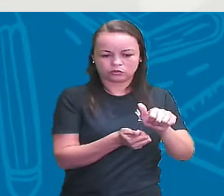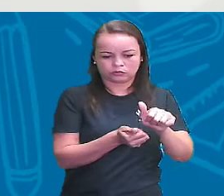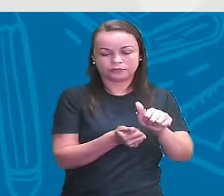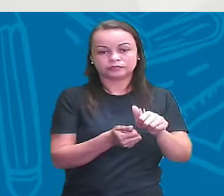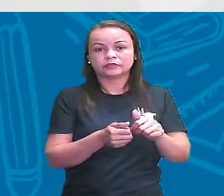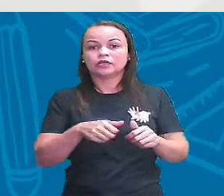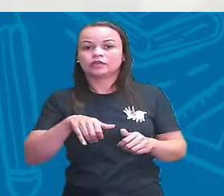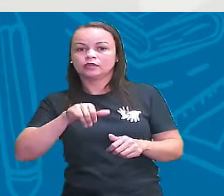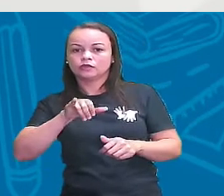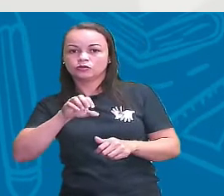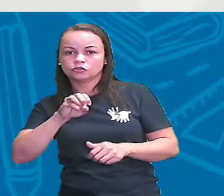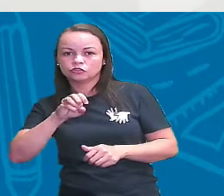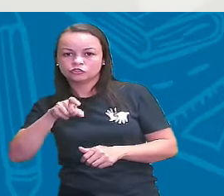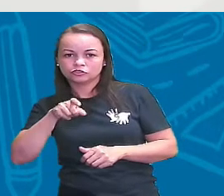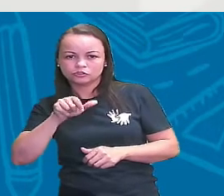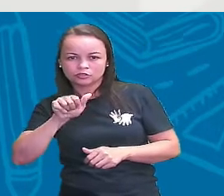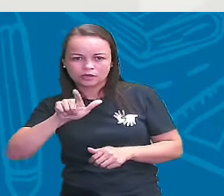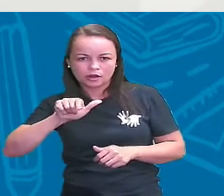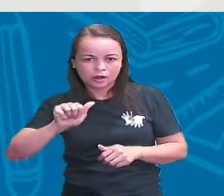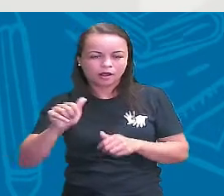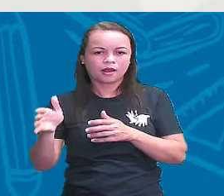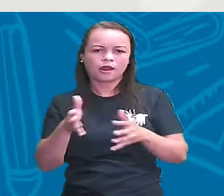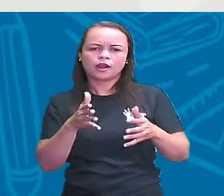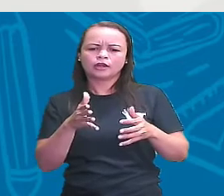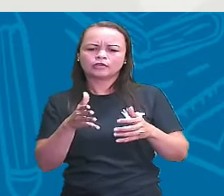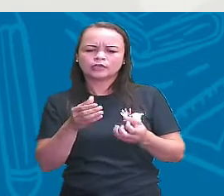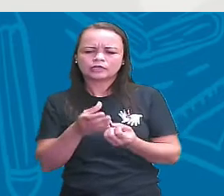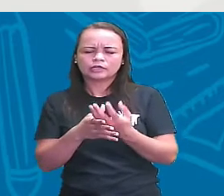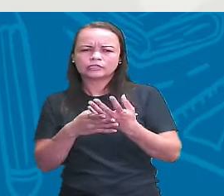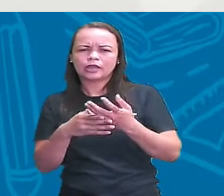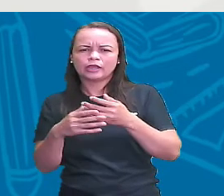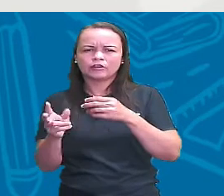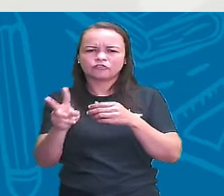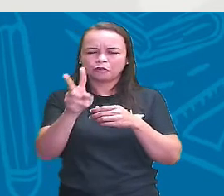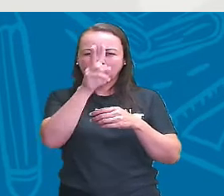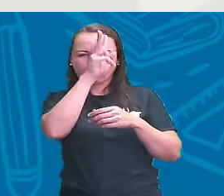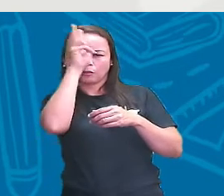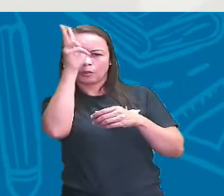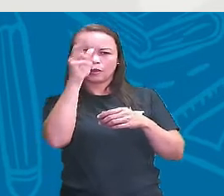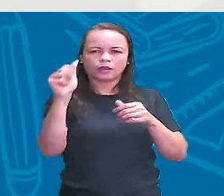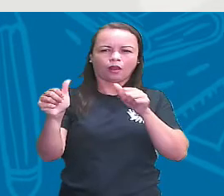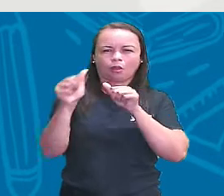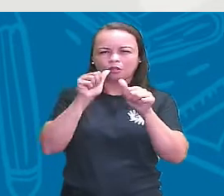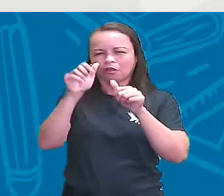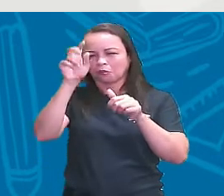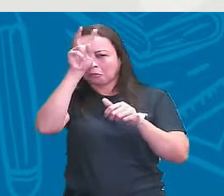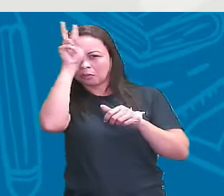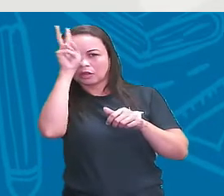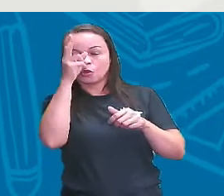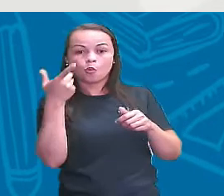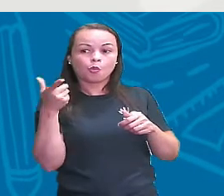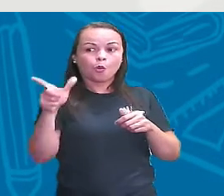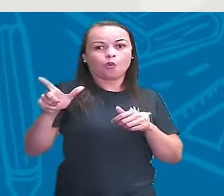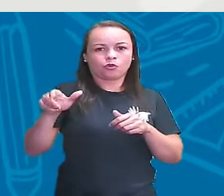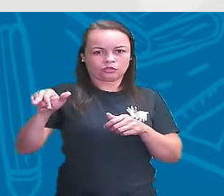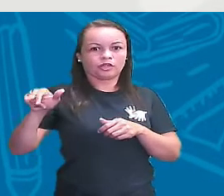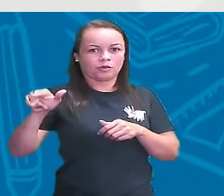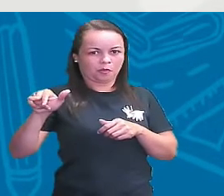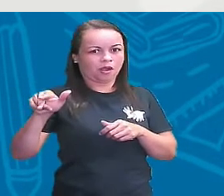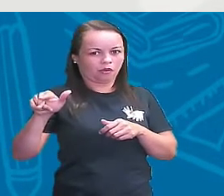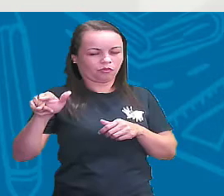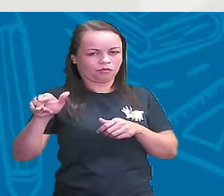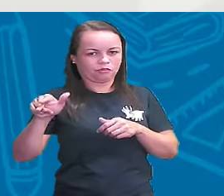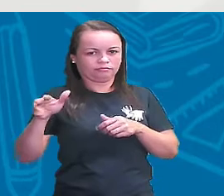Oxalá, nessa empreitada de criar o mundo, ele foi embebedado, né? Um outro irmão dele, né, que foi